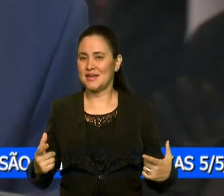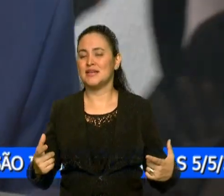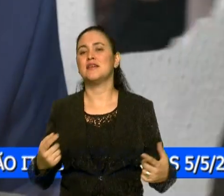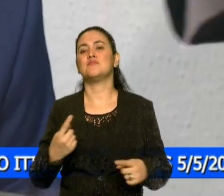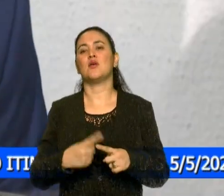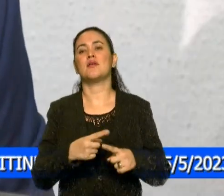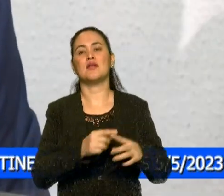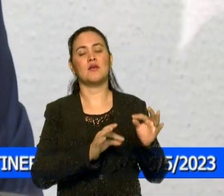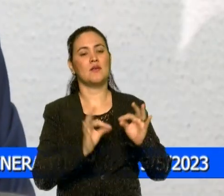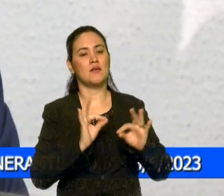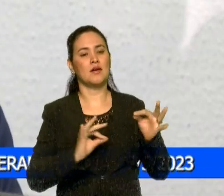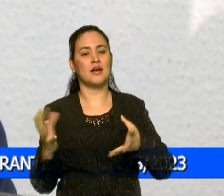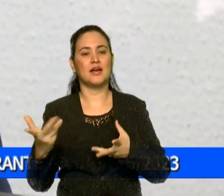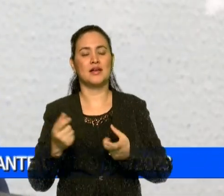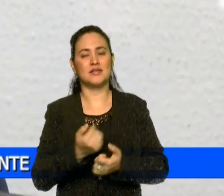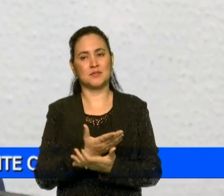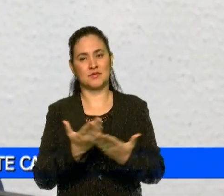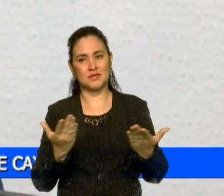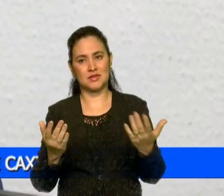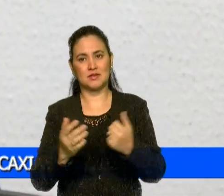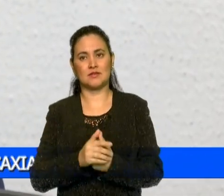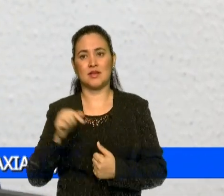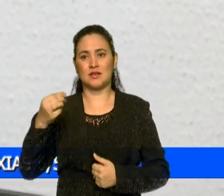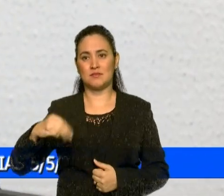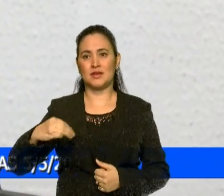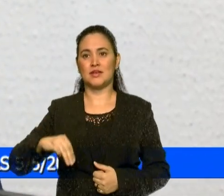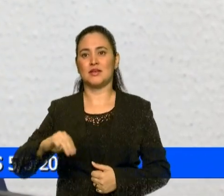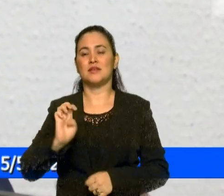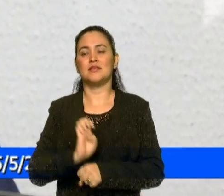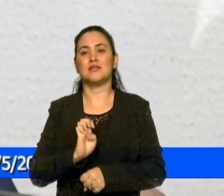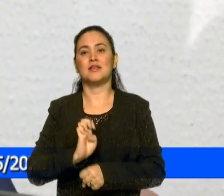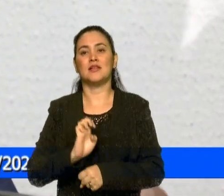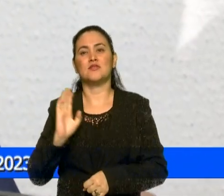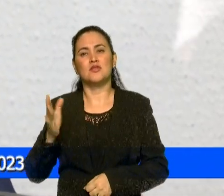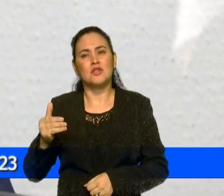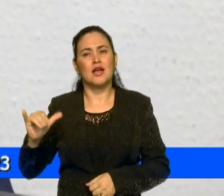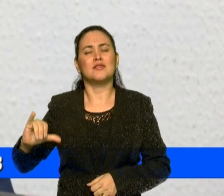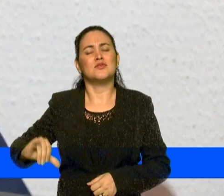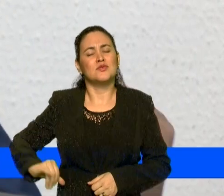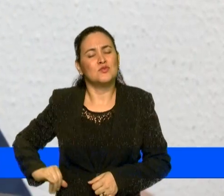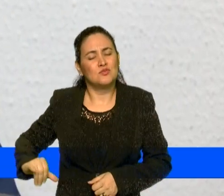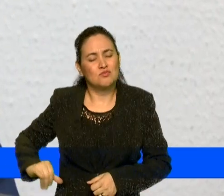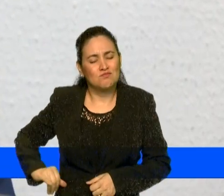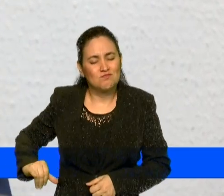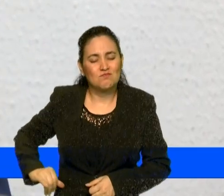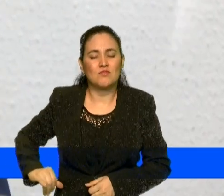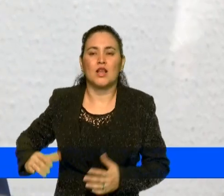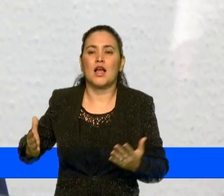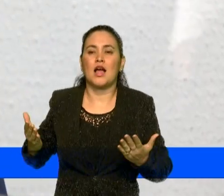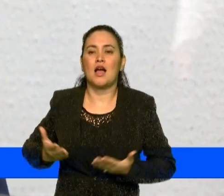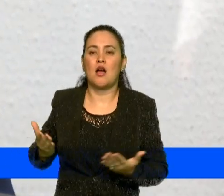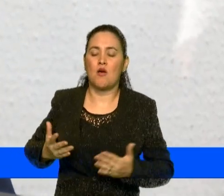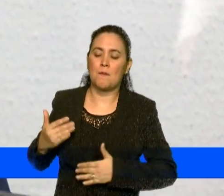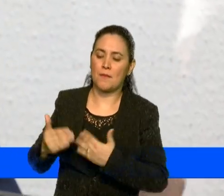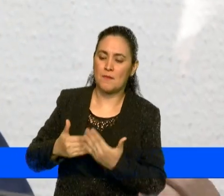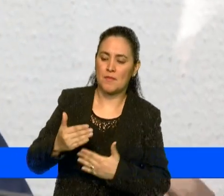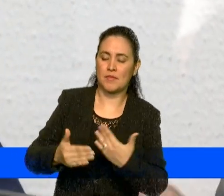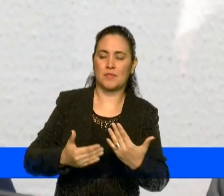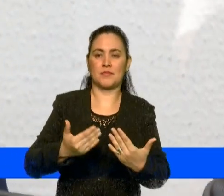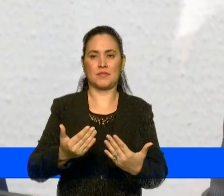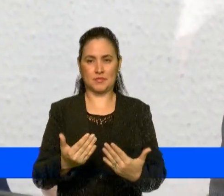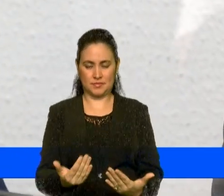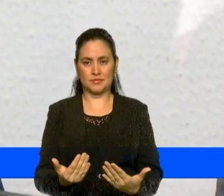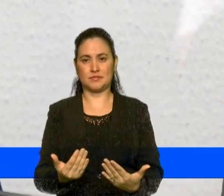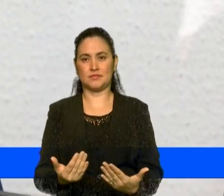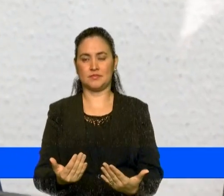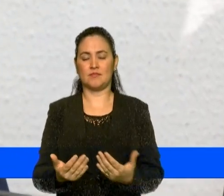que já sofreu muito e chegou a hora de a gente levantar o nome do Estado, alencar as coisas importantes e requerer,